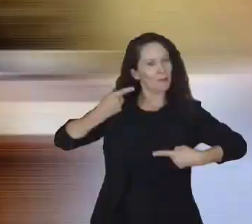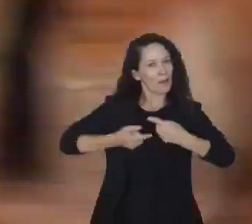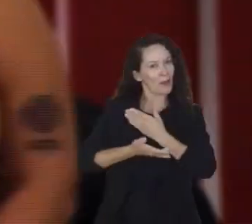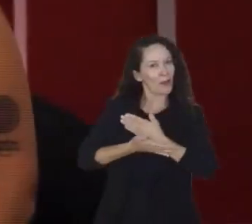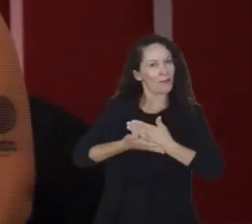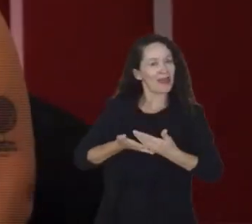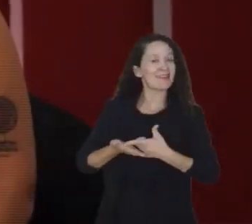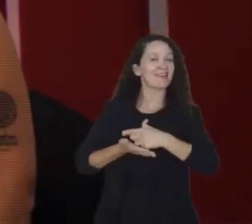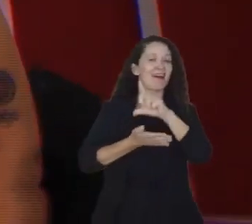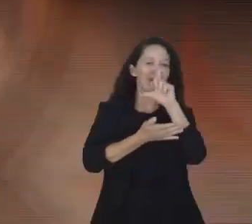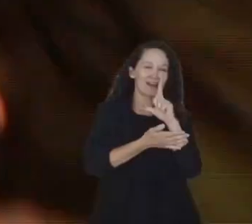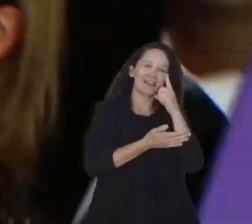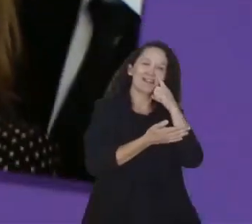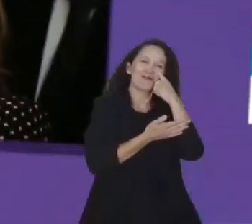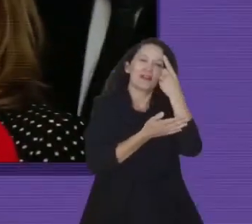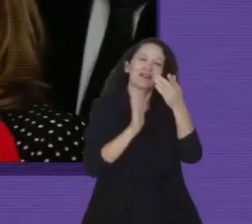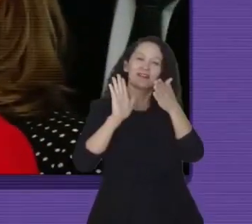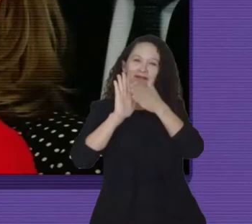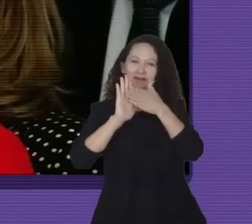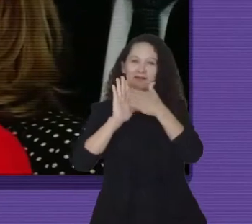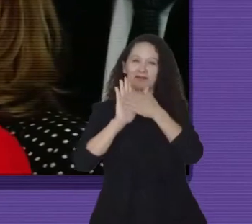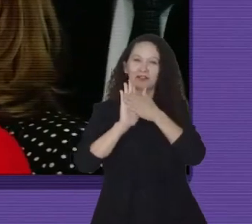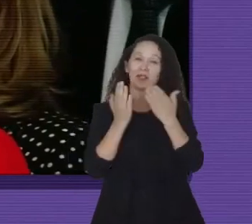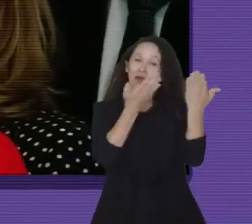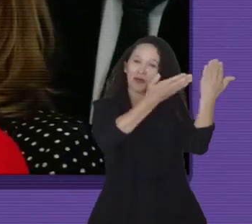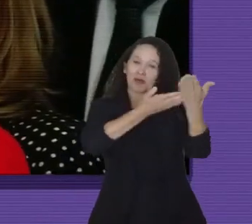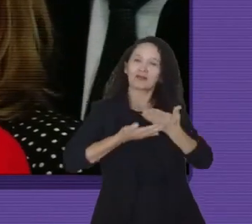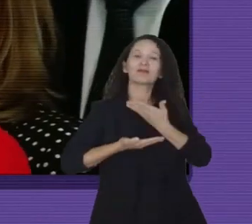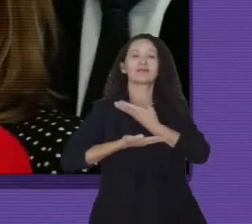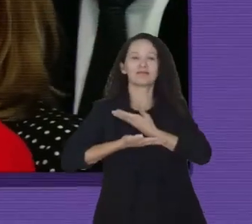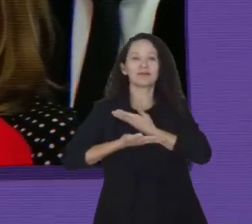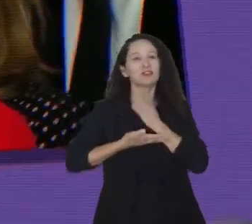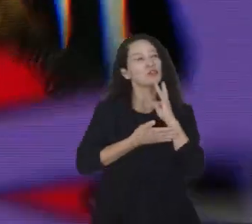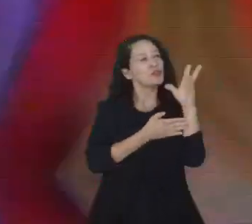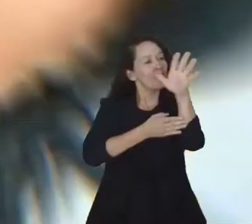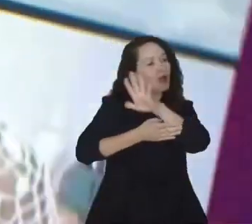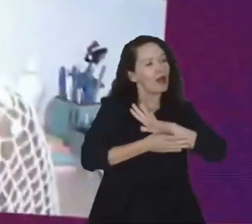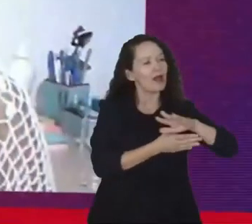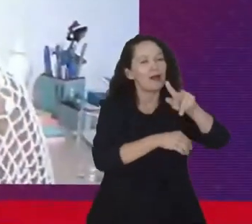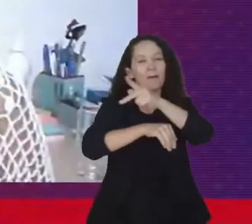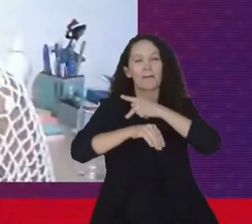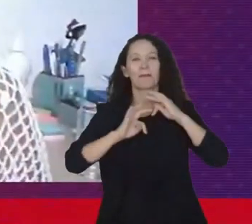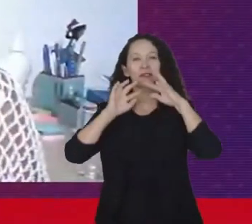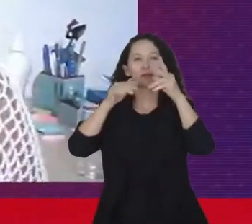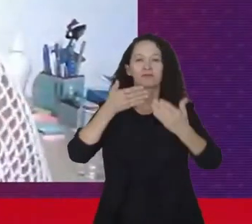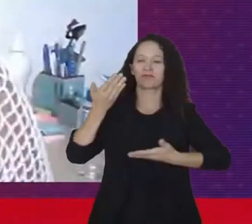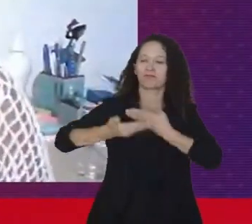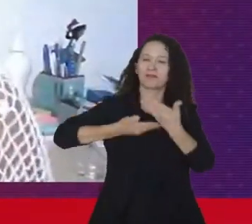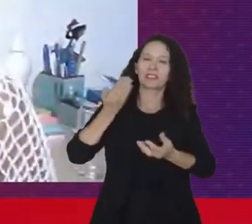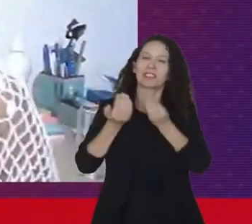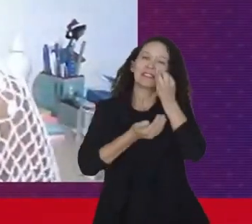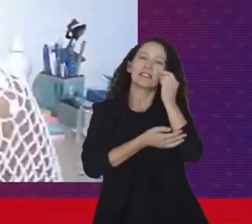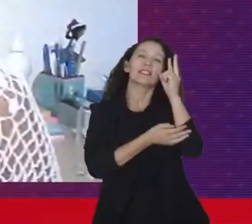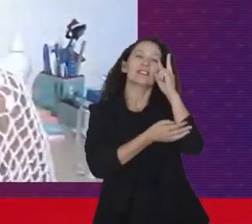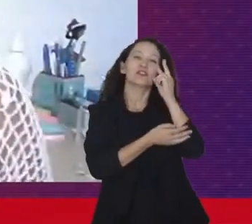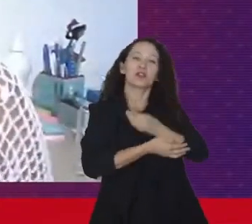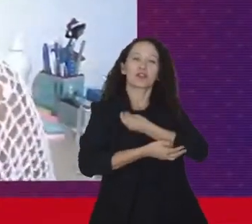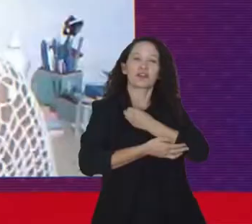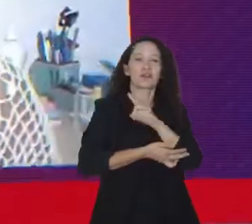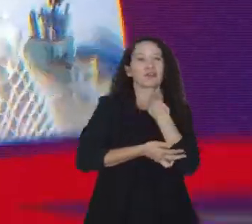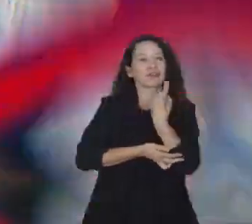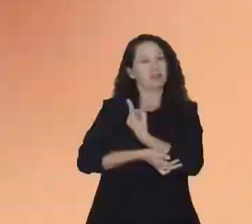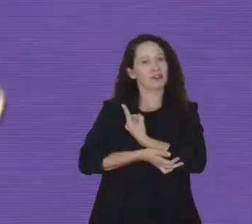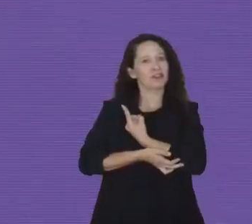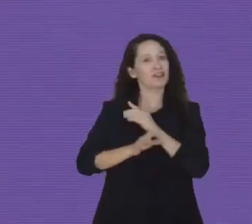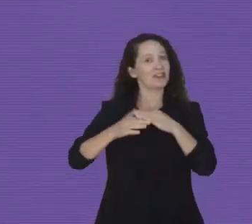começa muito antes de se pensar em uma candidatura, convidamos companheiras de todos os cantos do país para compartilhar suas histórias e trajetórias com a